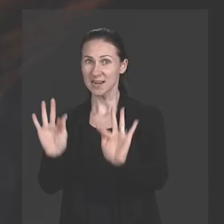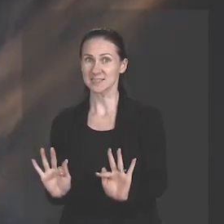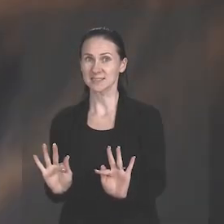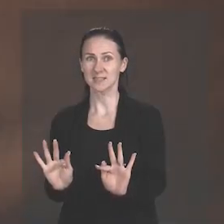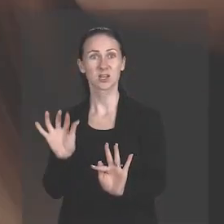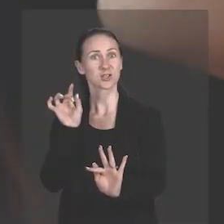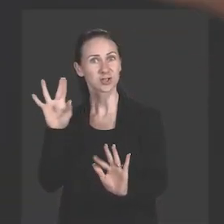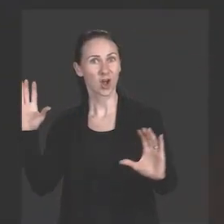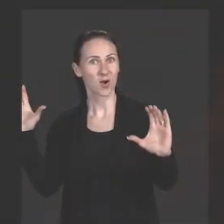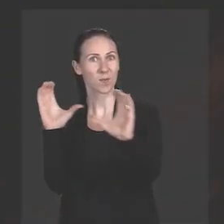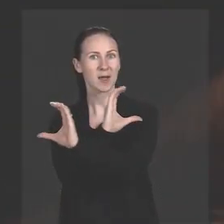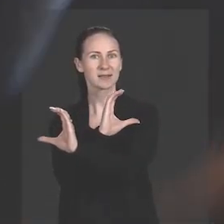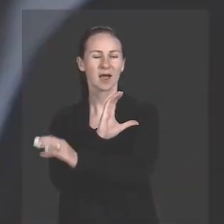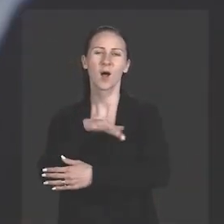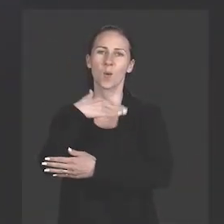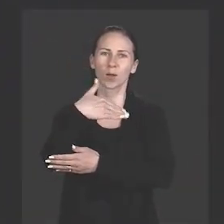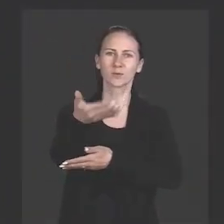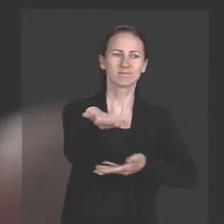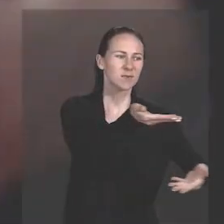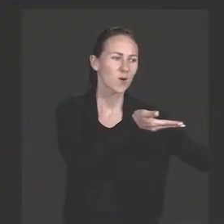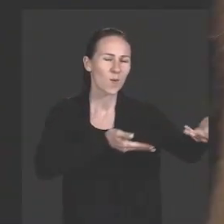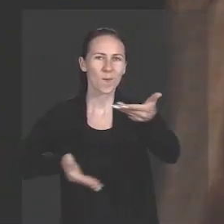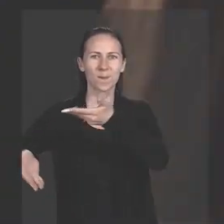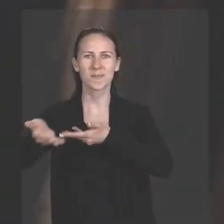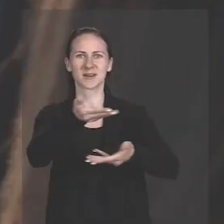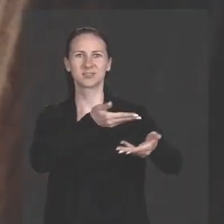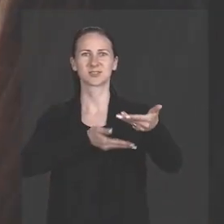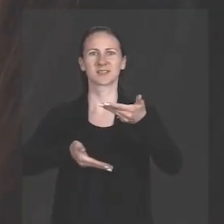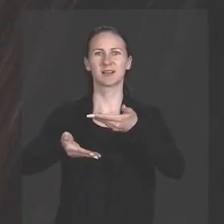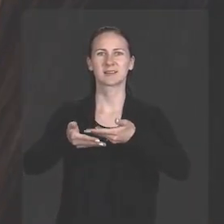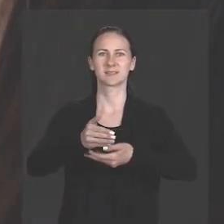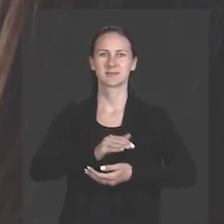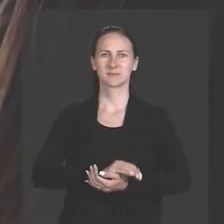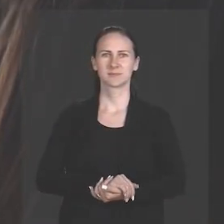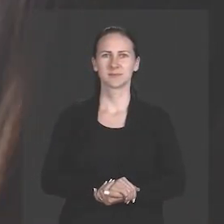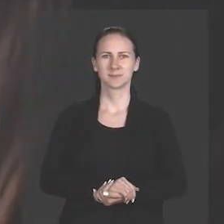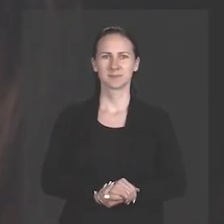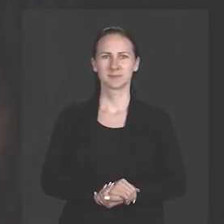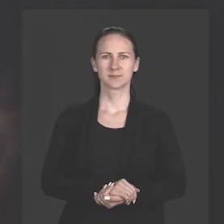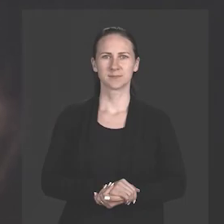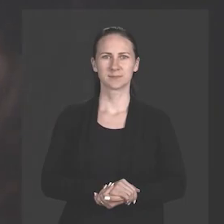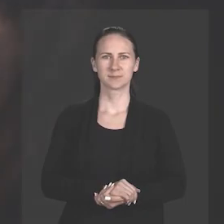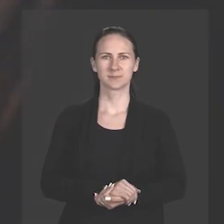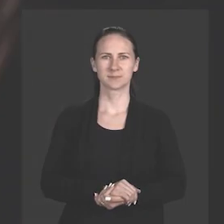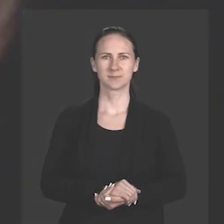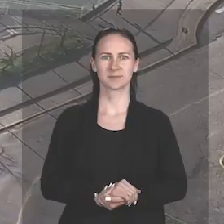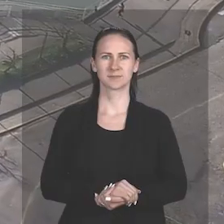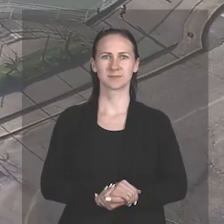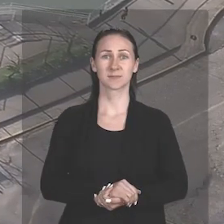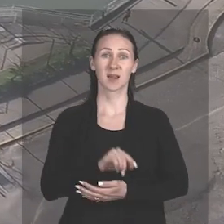Pois a felicidade só é plena quando compartilhada.